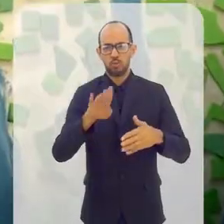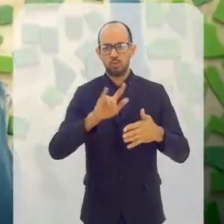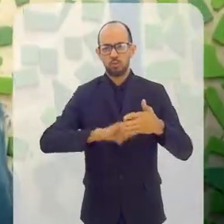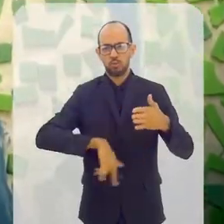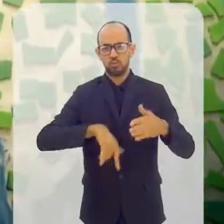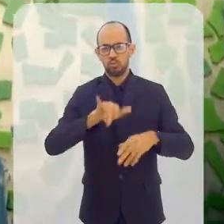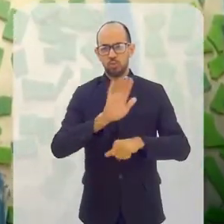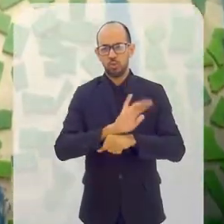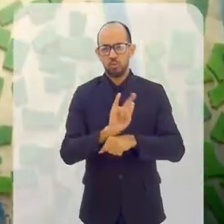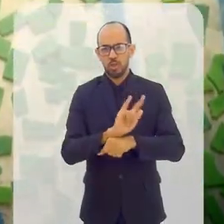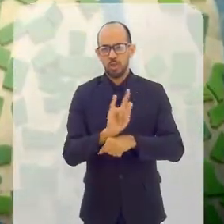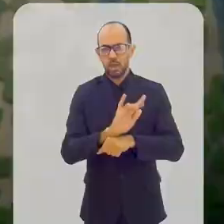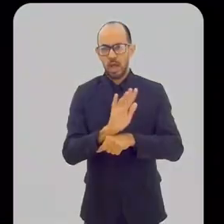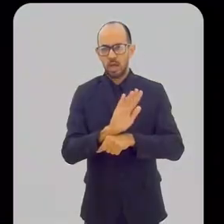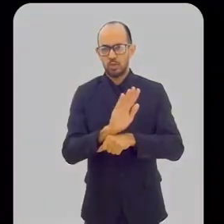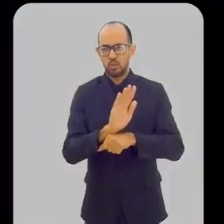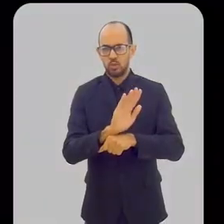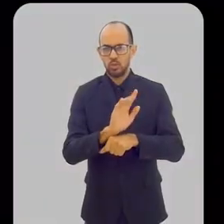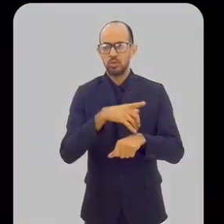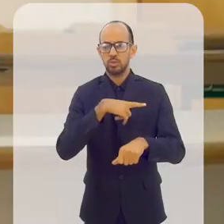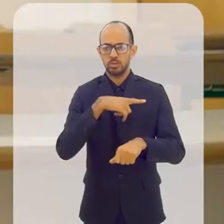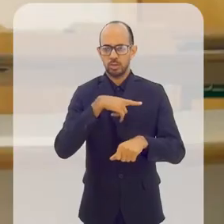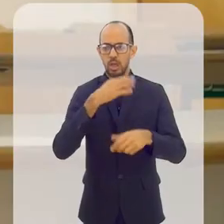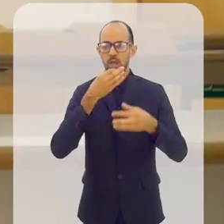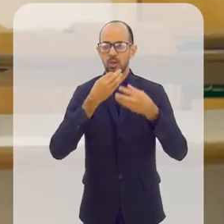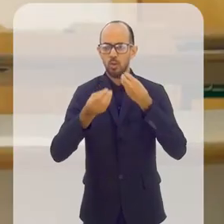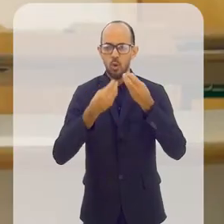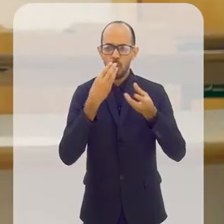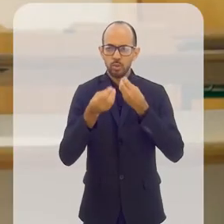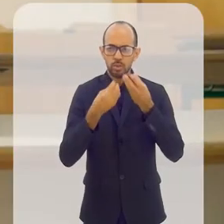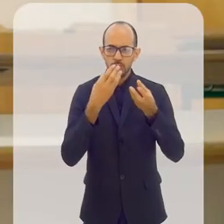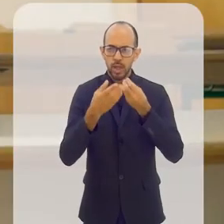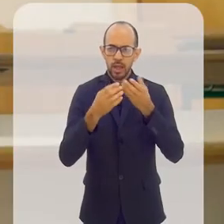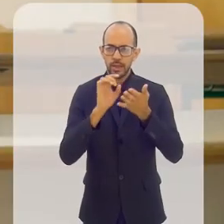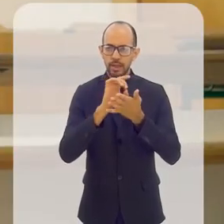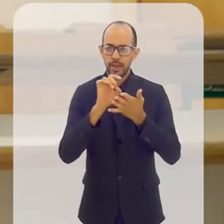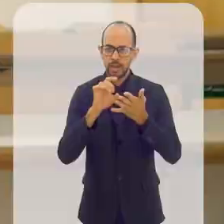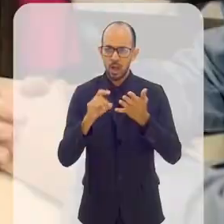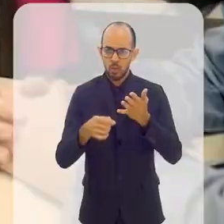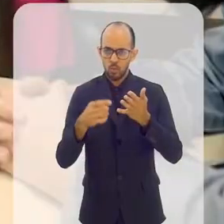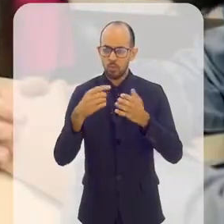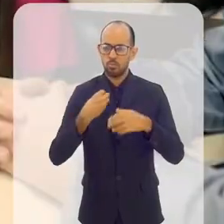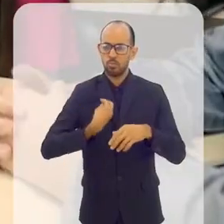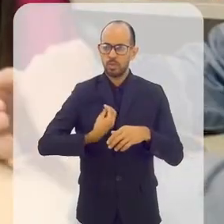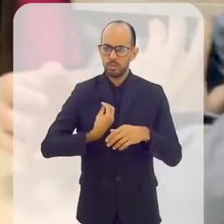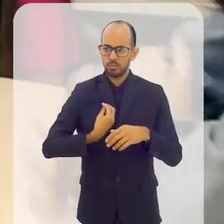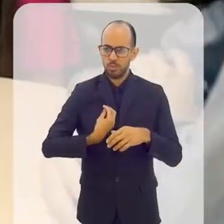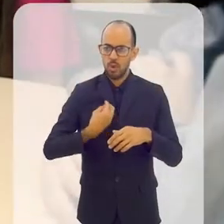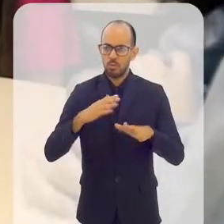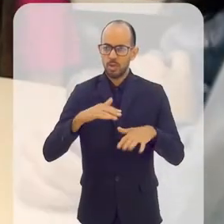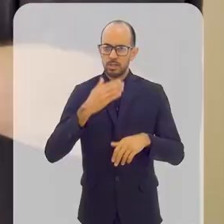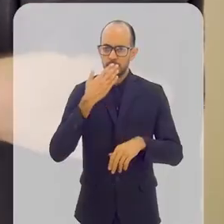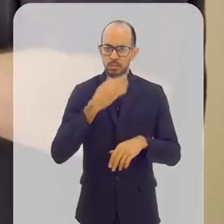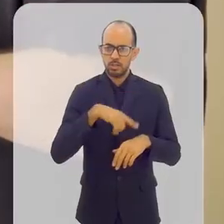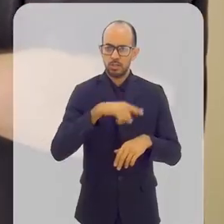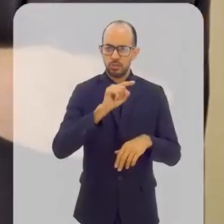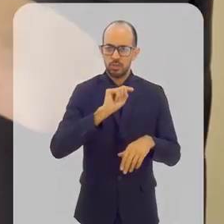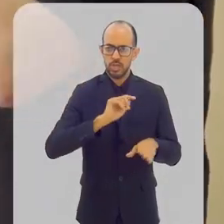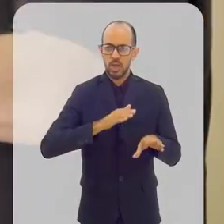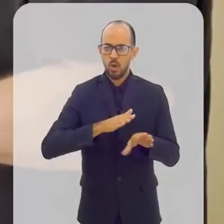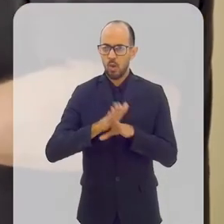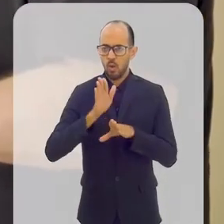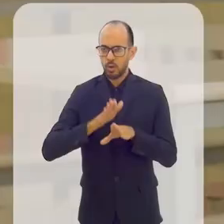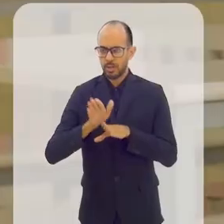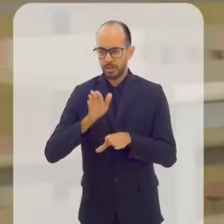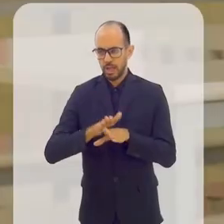documentário tem o depoimento de cada um que passou pelo processo, mas eu queria que você elencasse aqui,